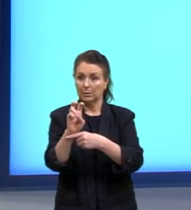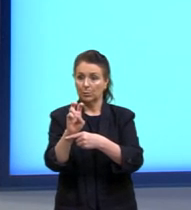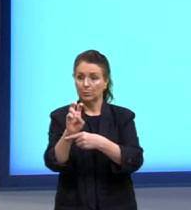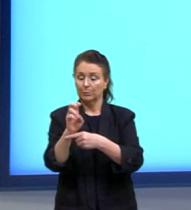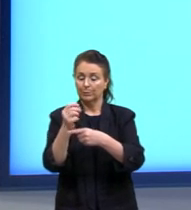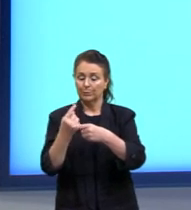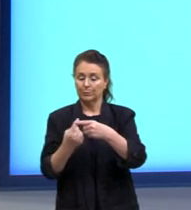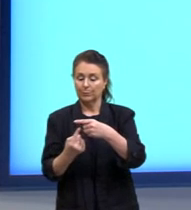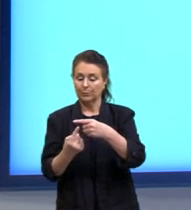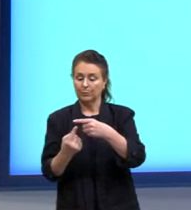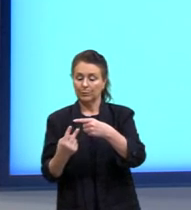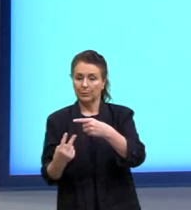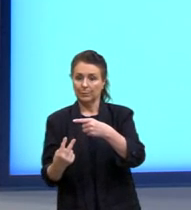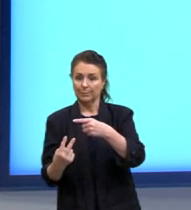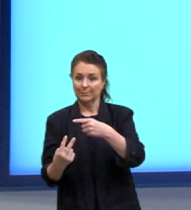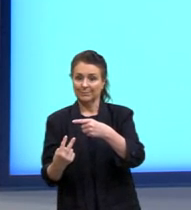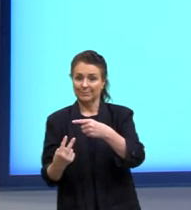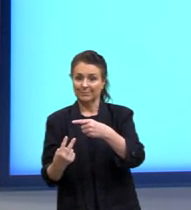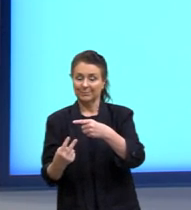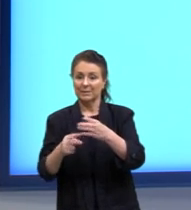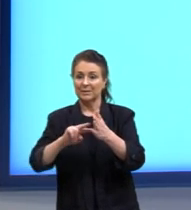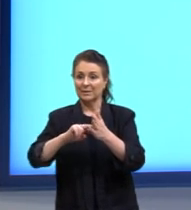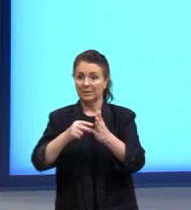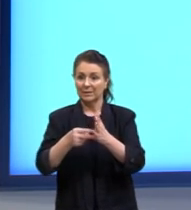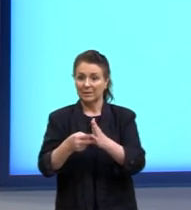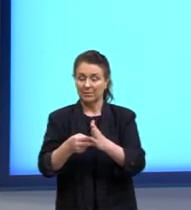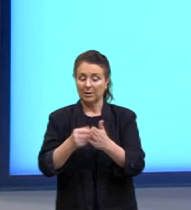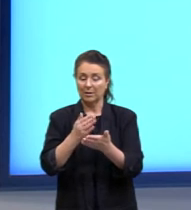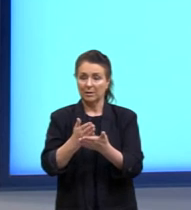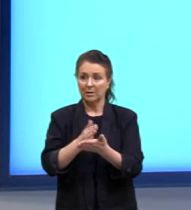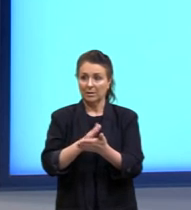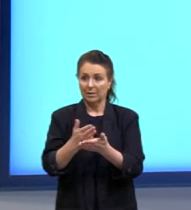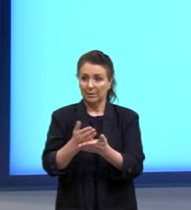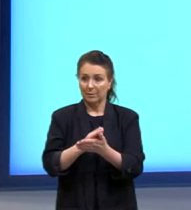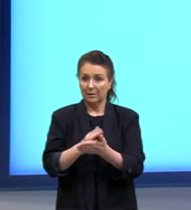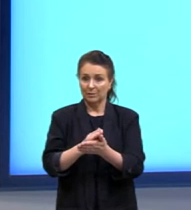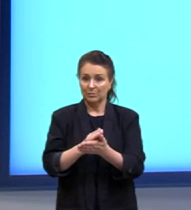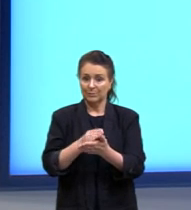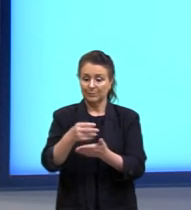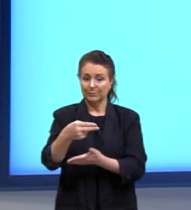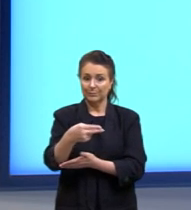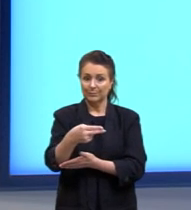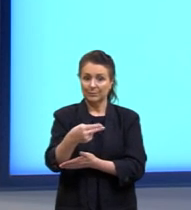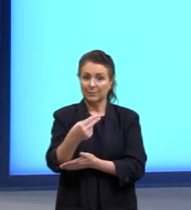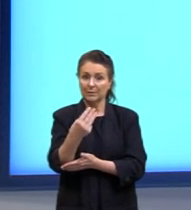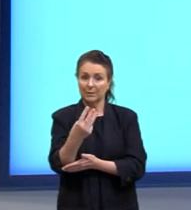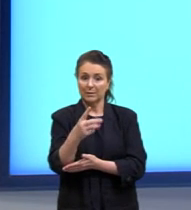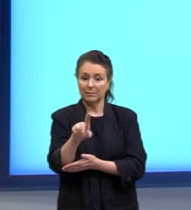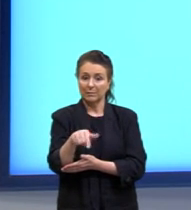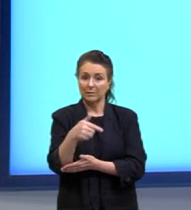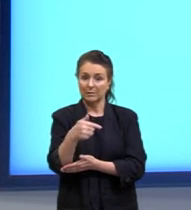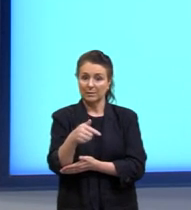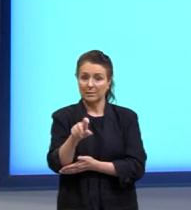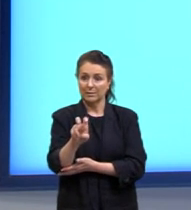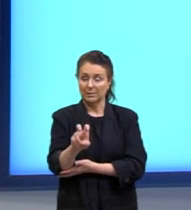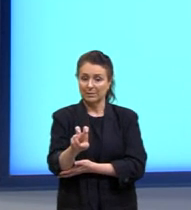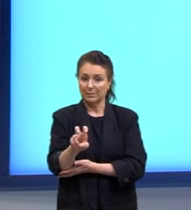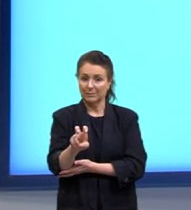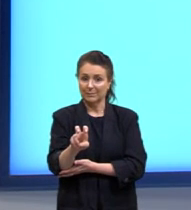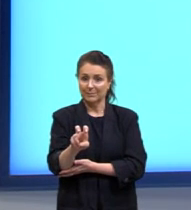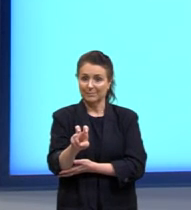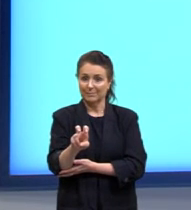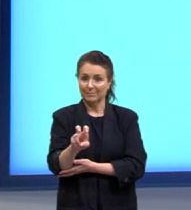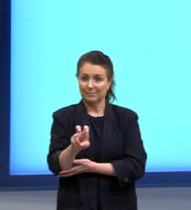/ 12 significa que a média né Foi de 3,75